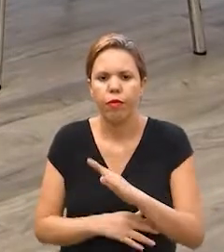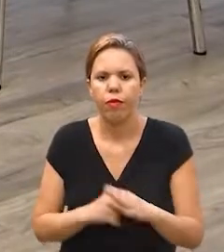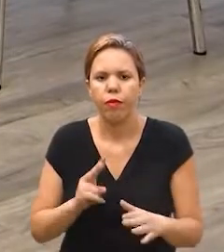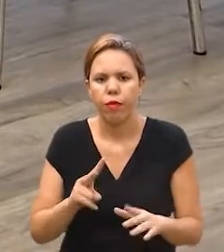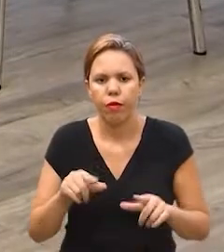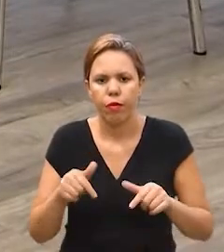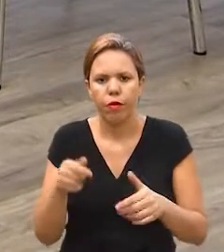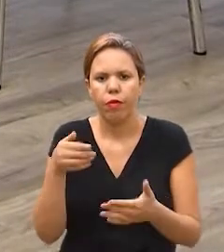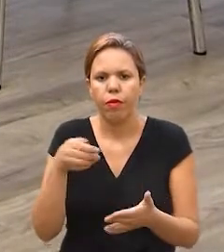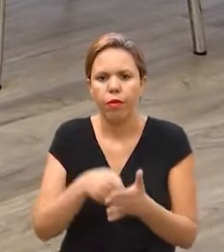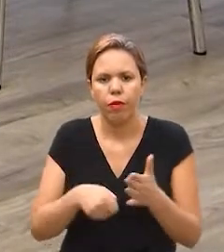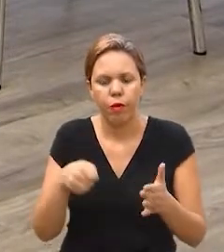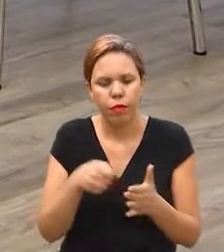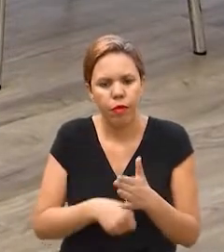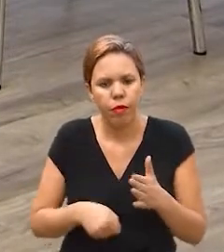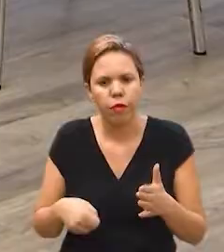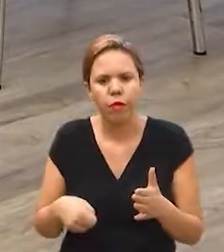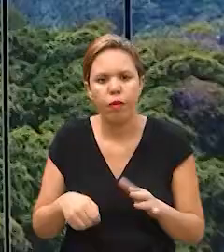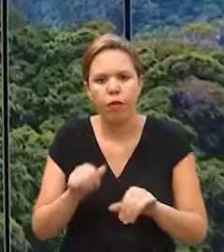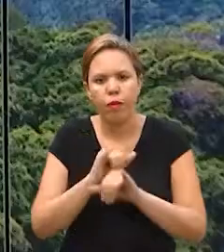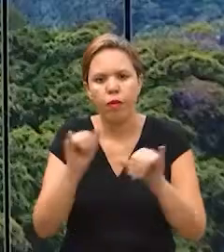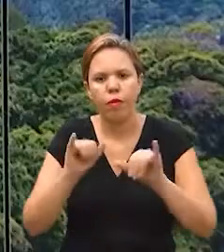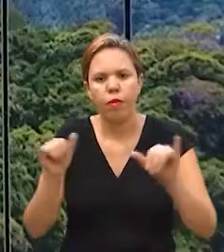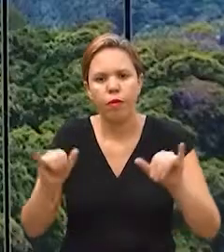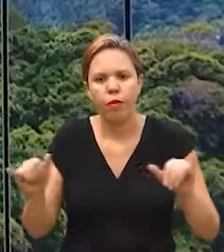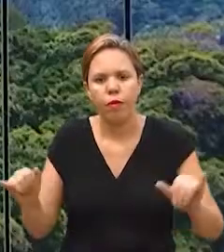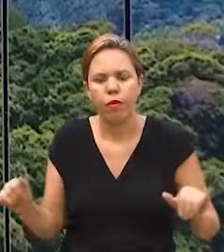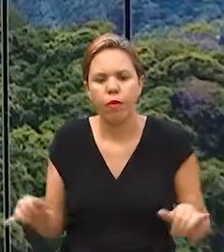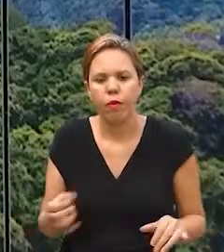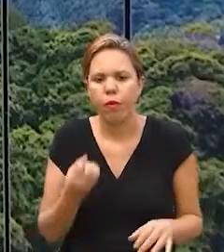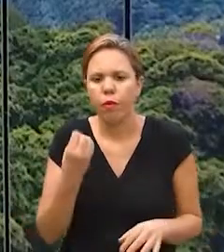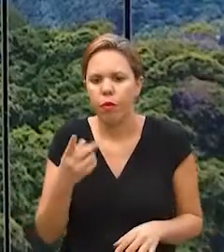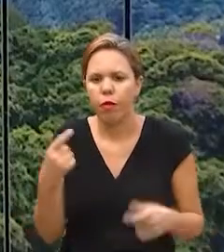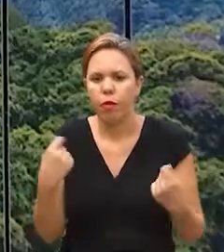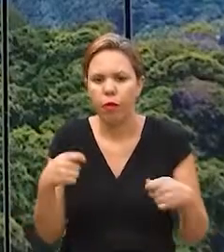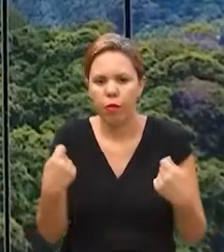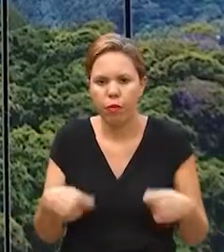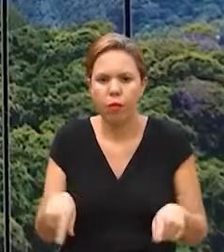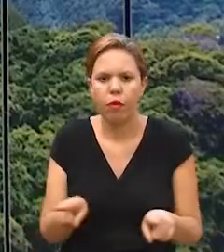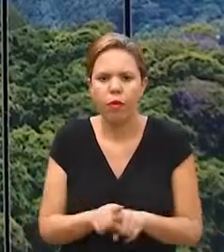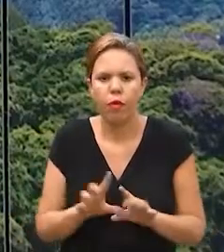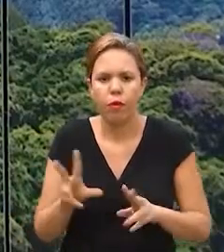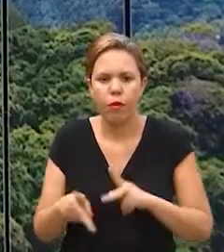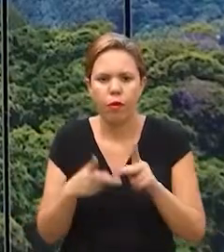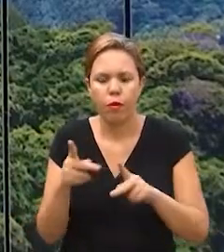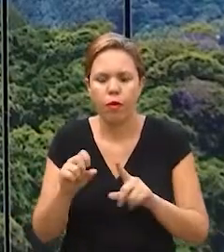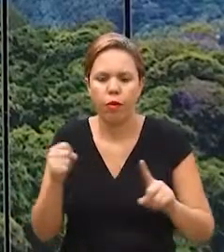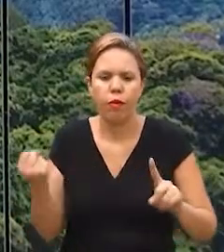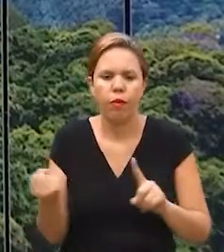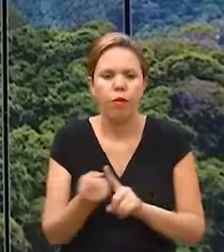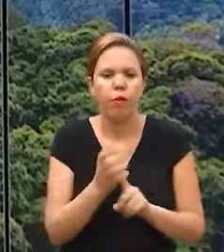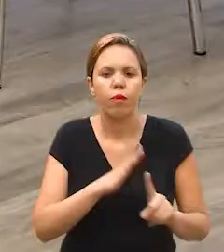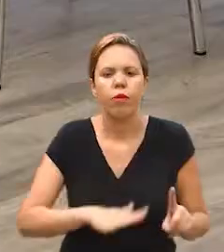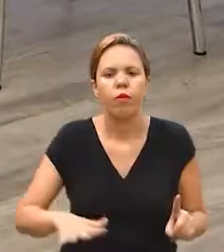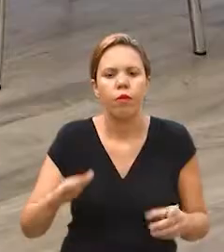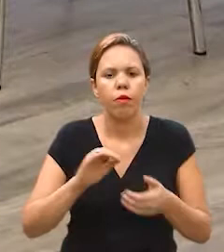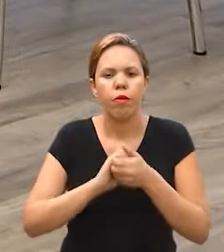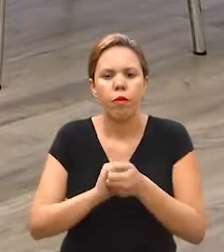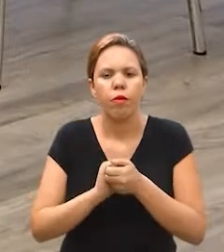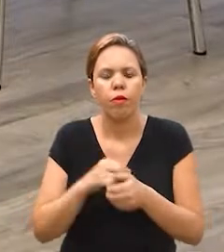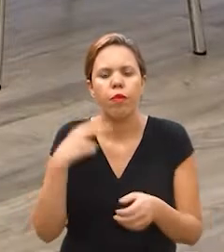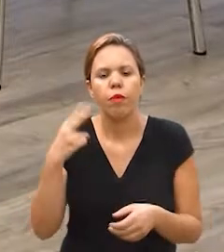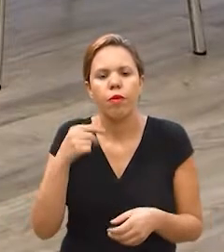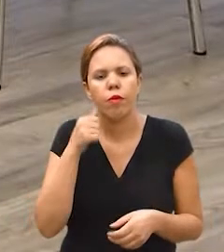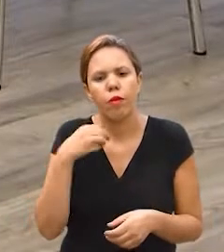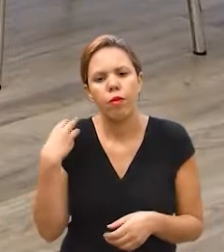bem atuante nessa parte de propagar aquilo que é bom e aquilo que é necessário também para toda a nossa sociedade. Cumprimentar a